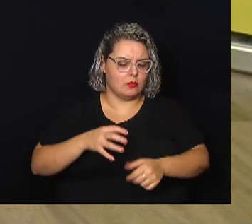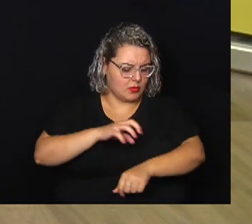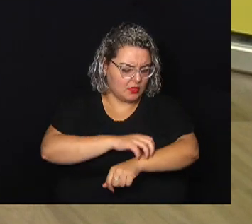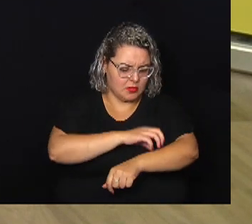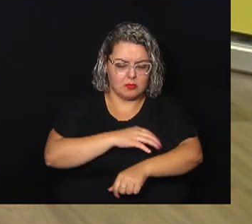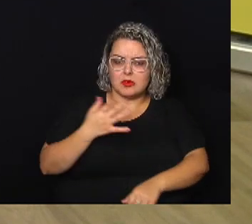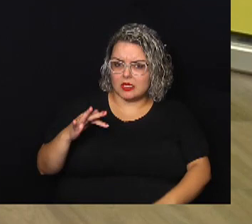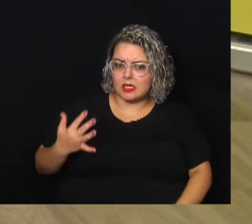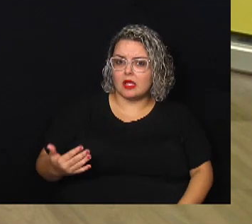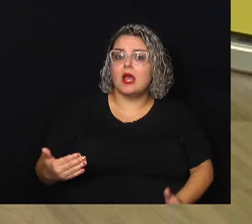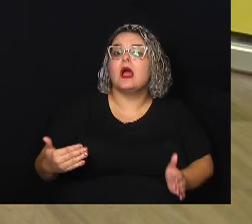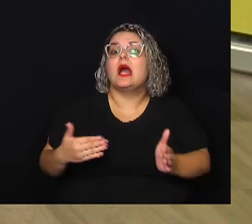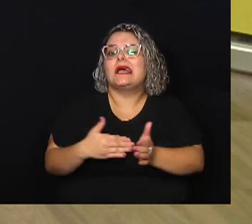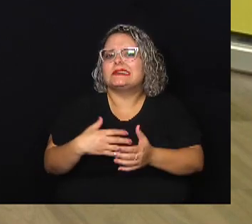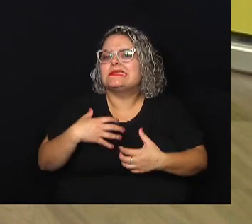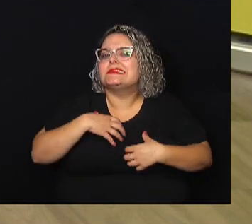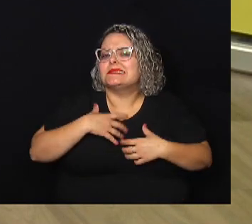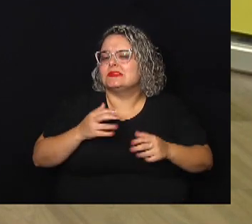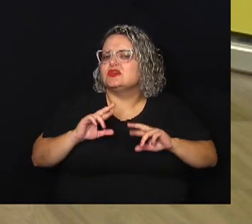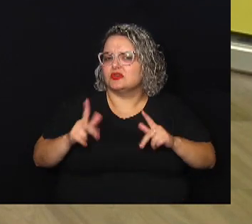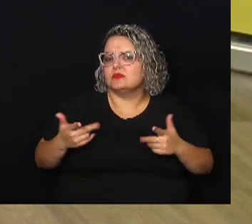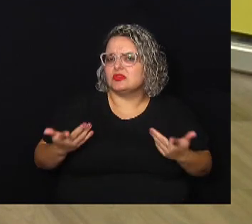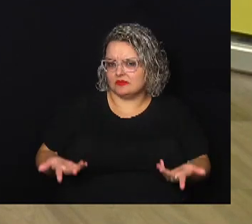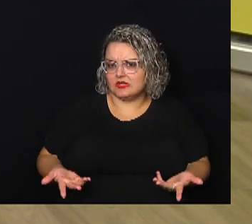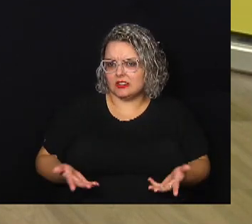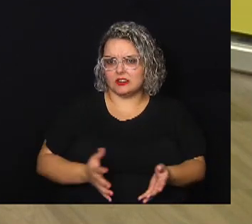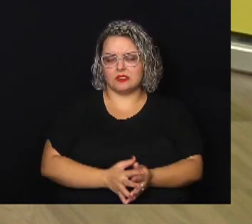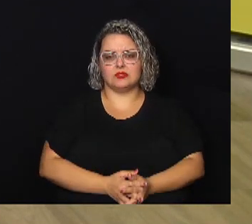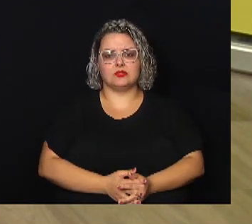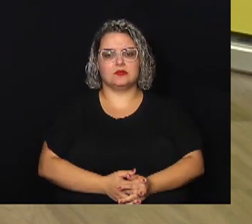ferida, até a qualquer sintoma diferente.